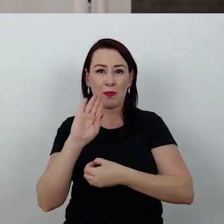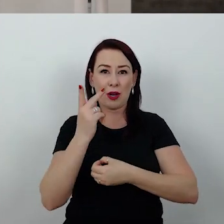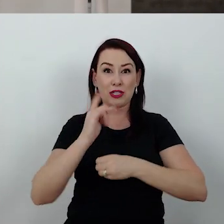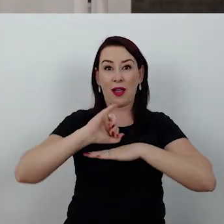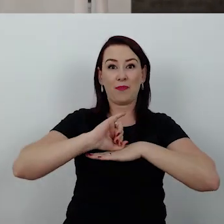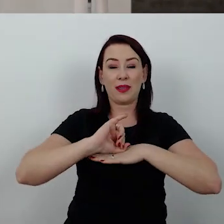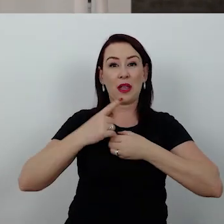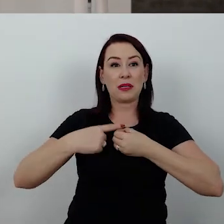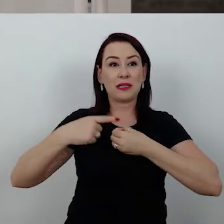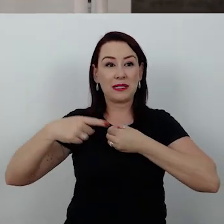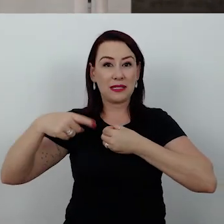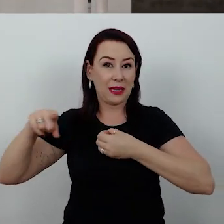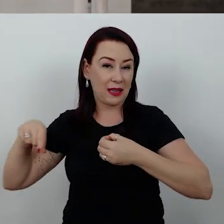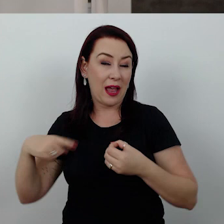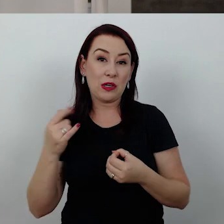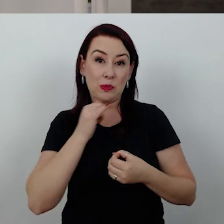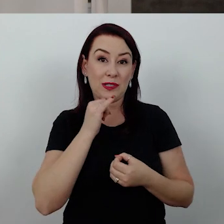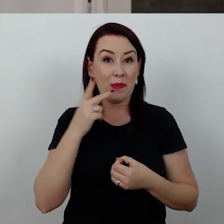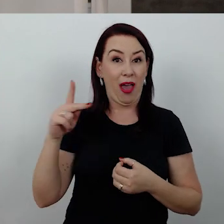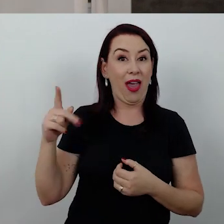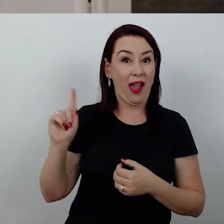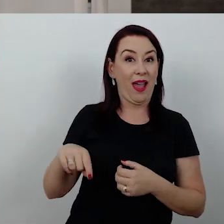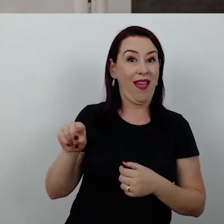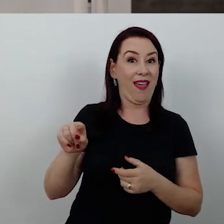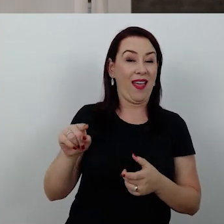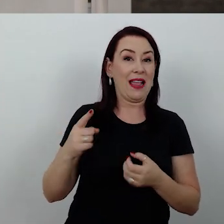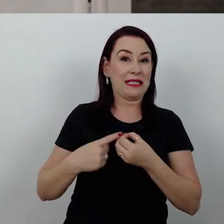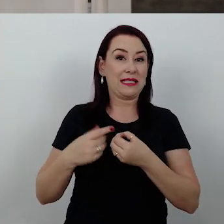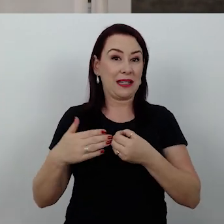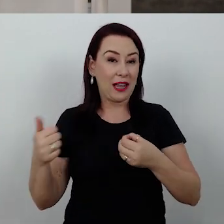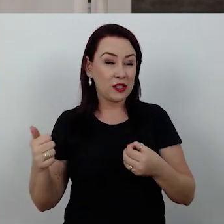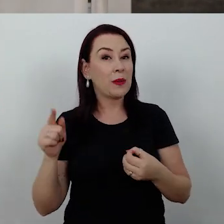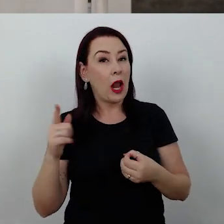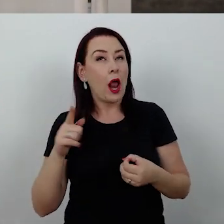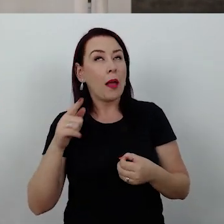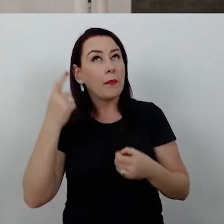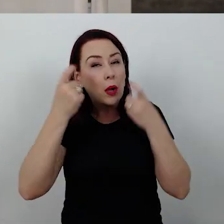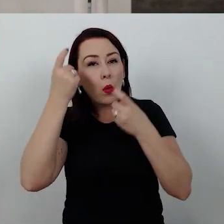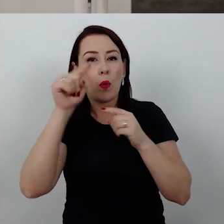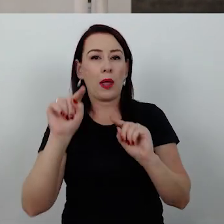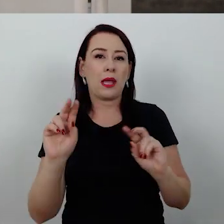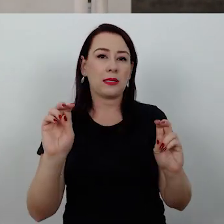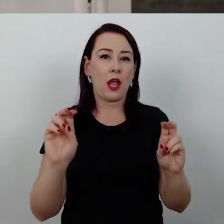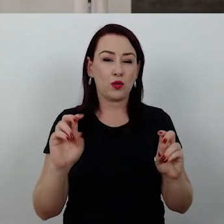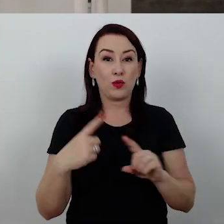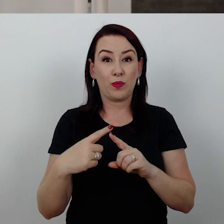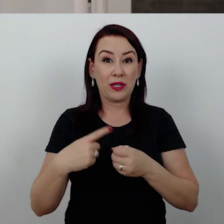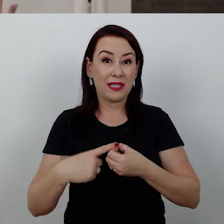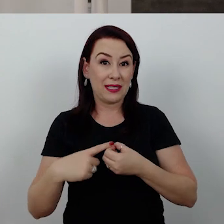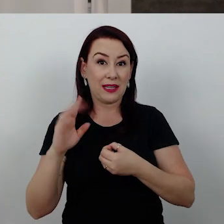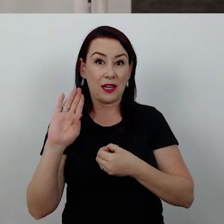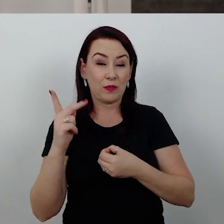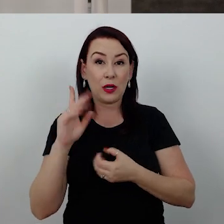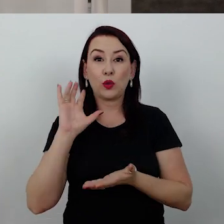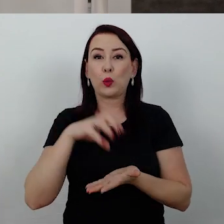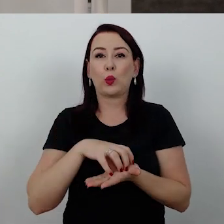acho que acontece muito isso aqui em BH. Eu sou da região metropolitana de Belo Horizonte, então também para mim sempre foi uma coisa cara também pensar, né, porque querendo ou